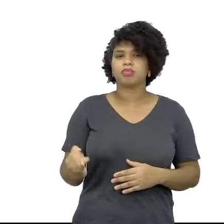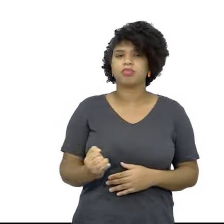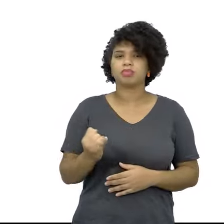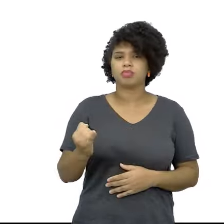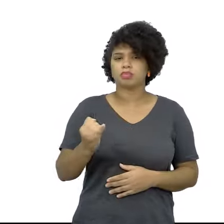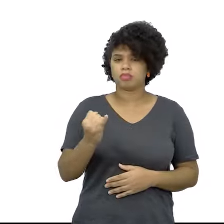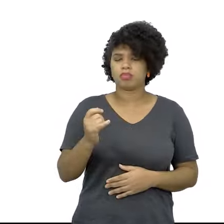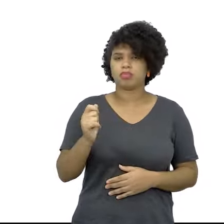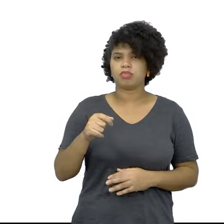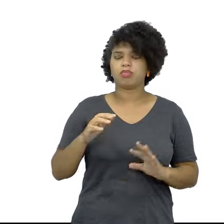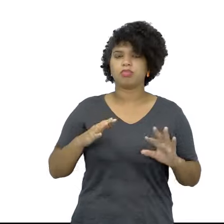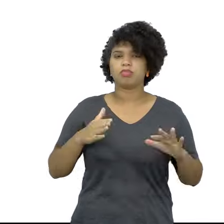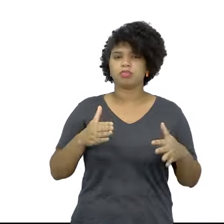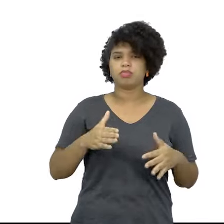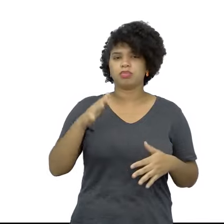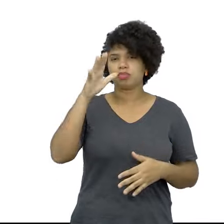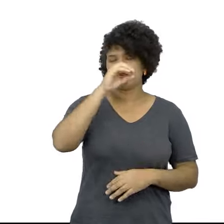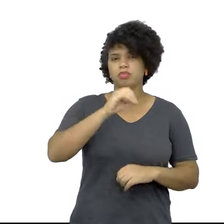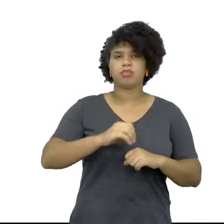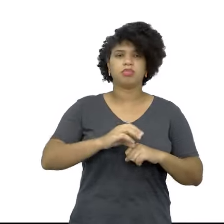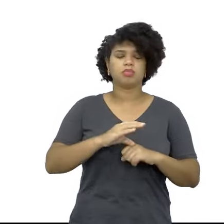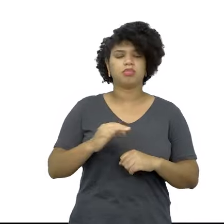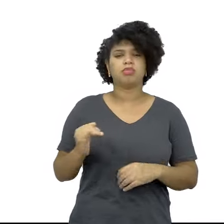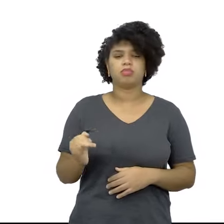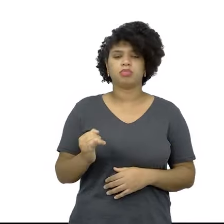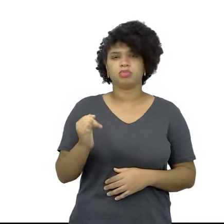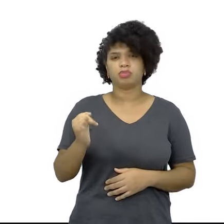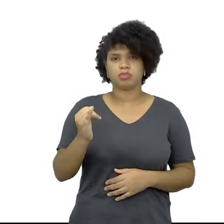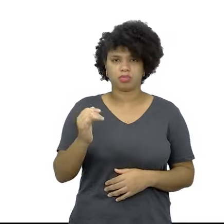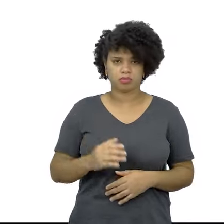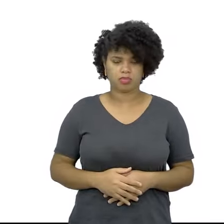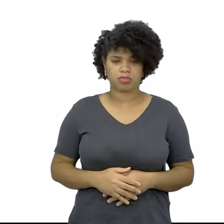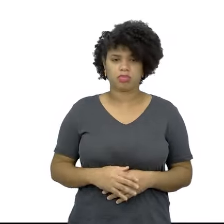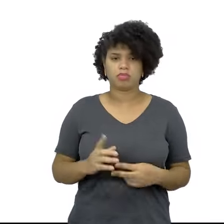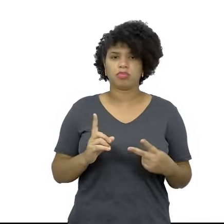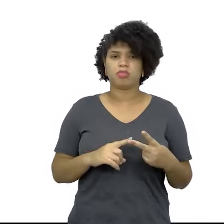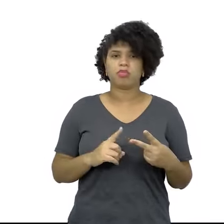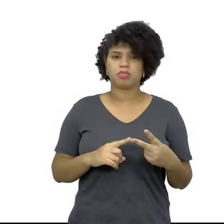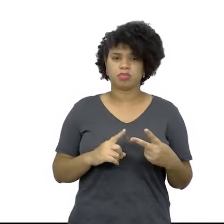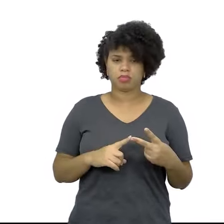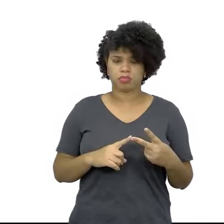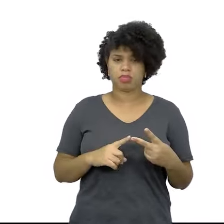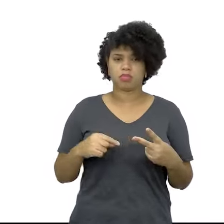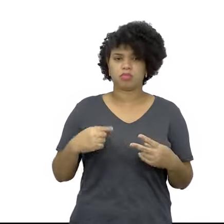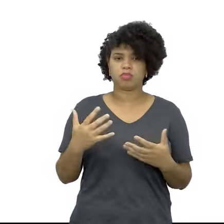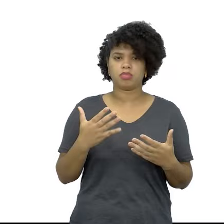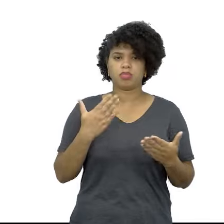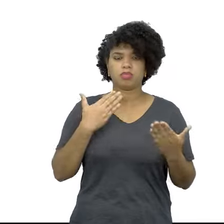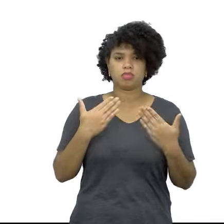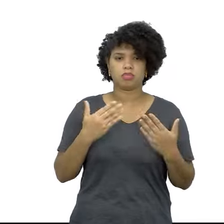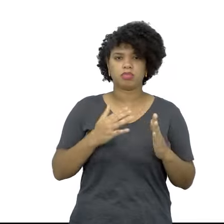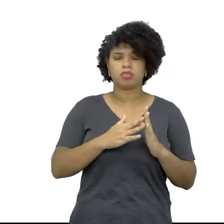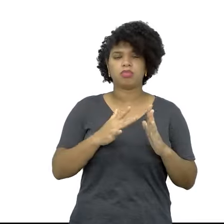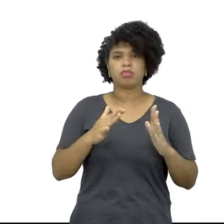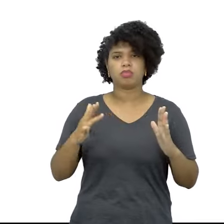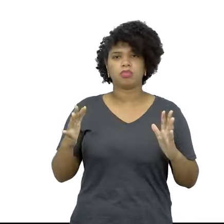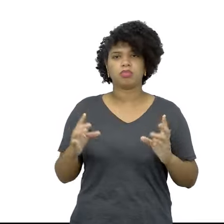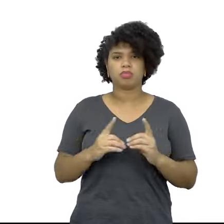uma priorização de aprendizagens essenciais. Num segundo momento, nós buscaremos discutir a sequência